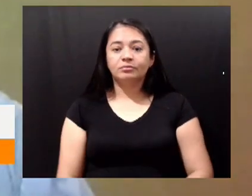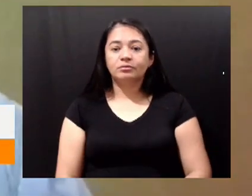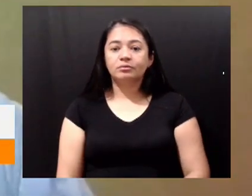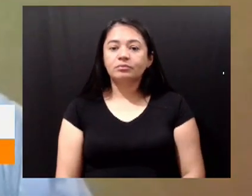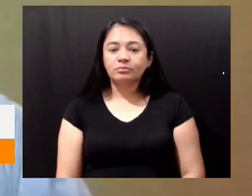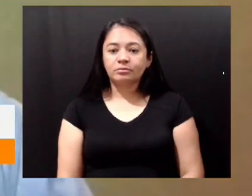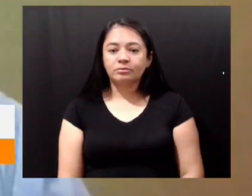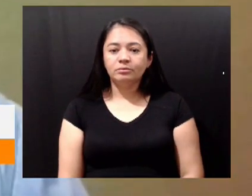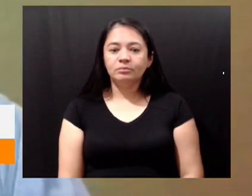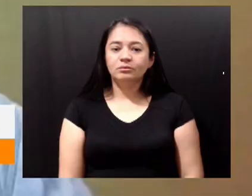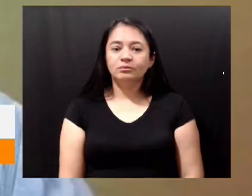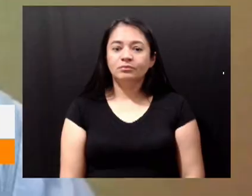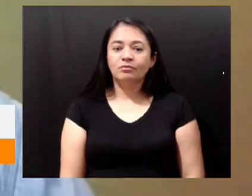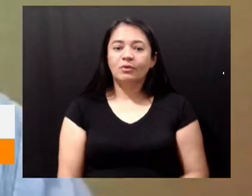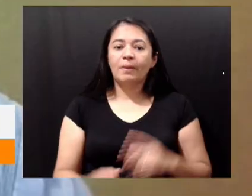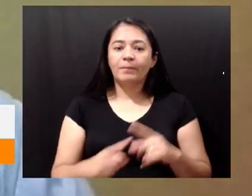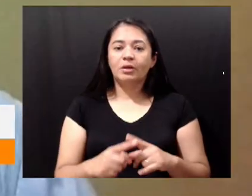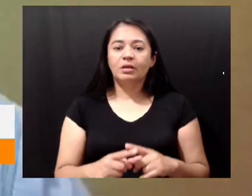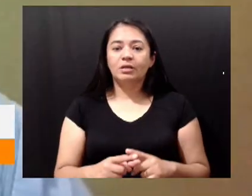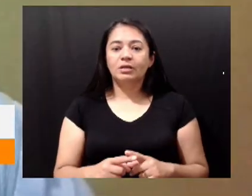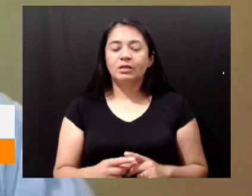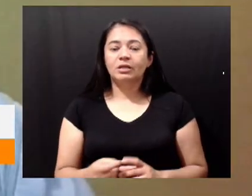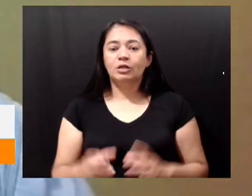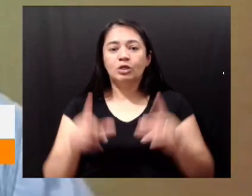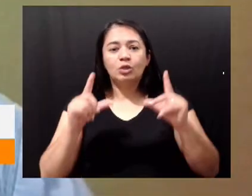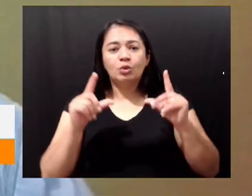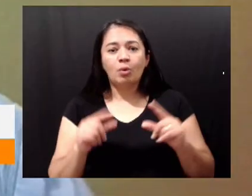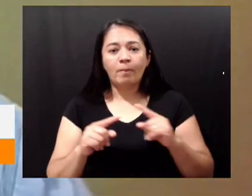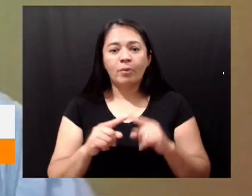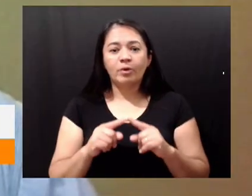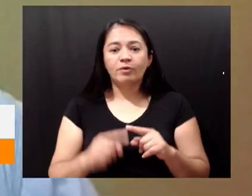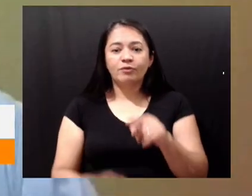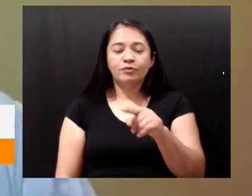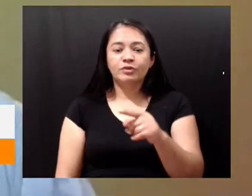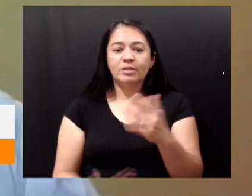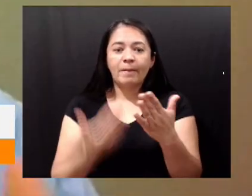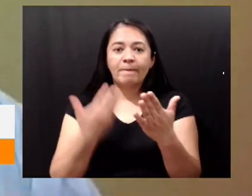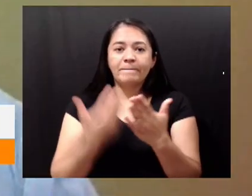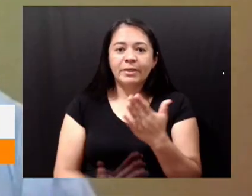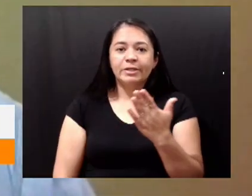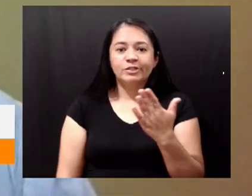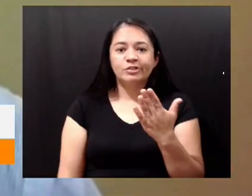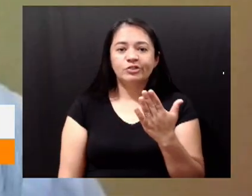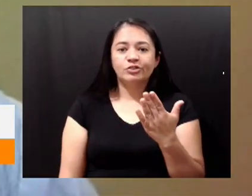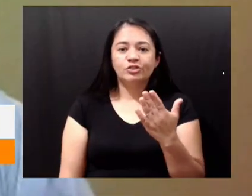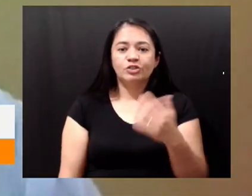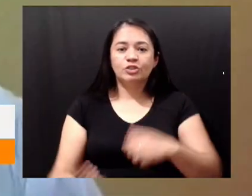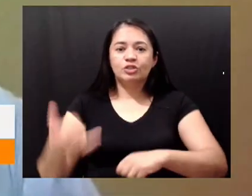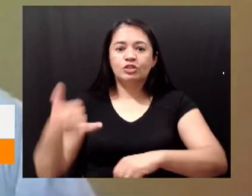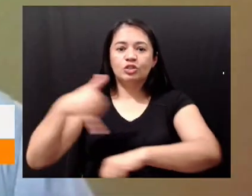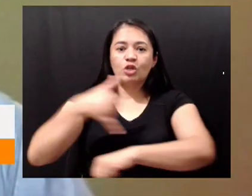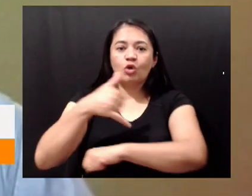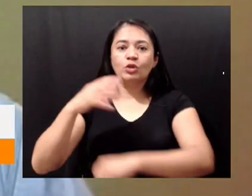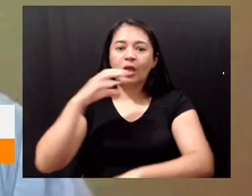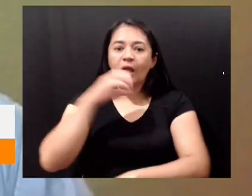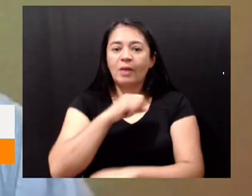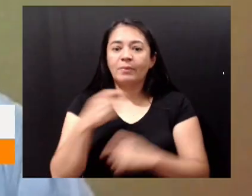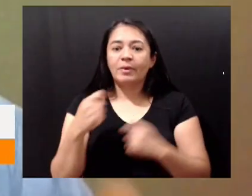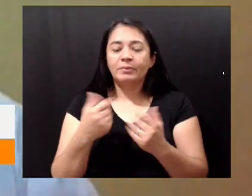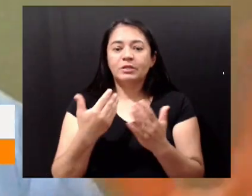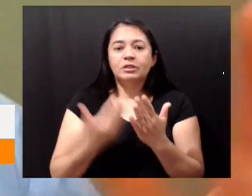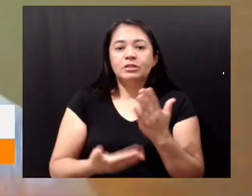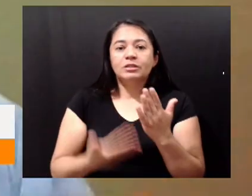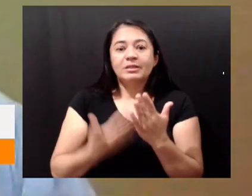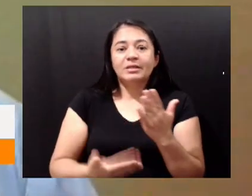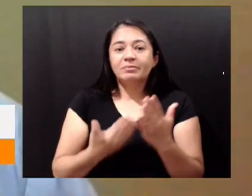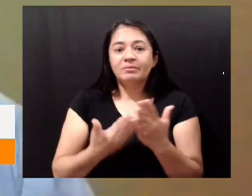quando reduz a massa dele, né? Porque quando você perde gordura rapidamente, ela tem que ser eliminada e tudo